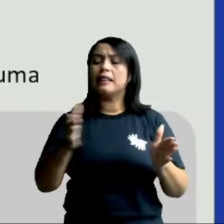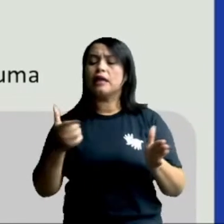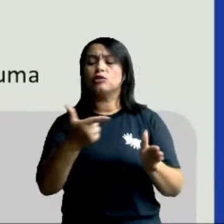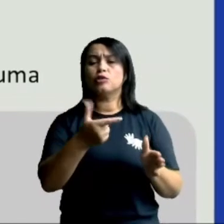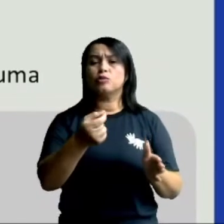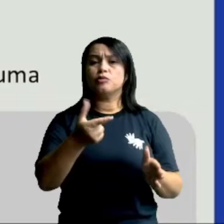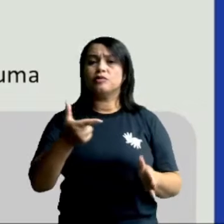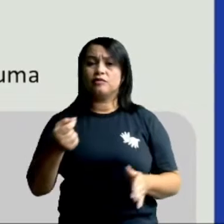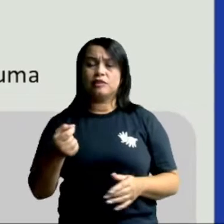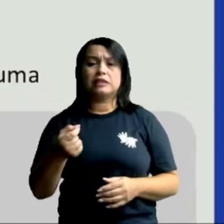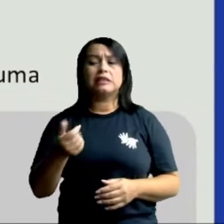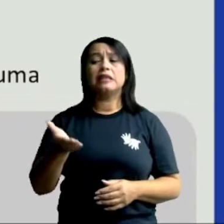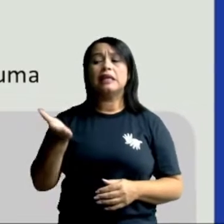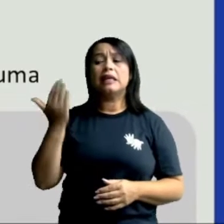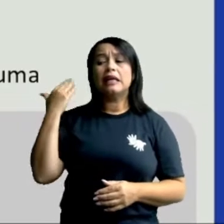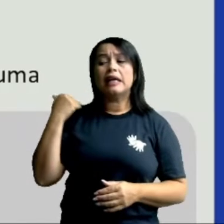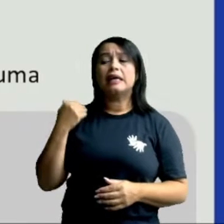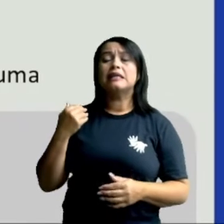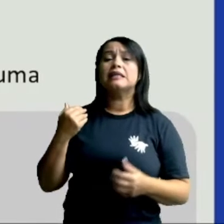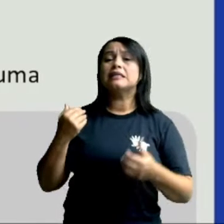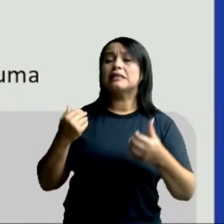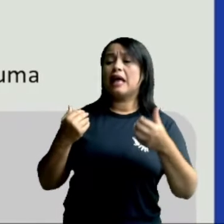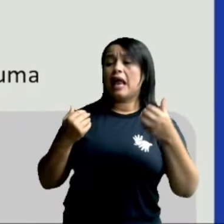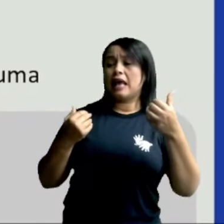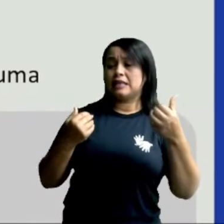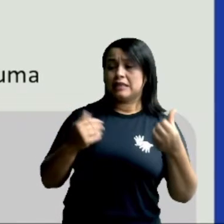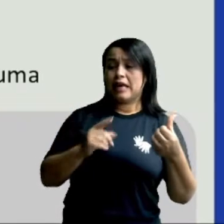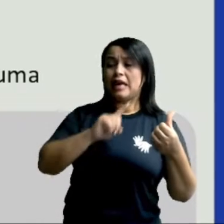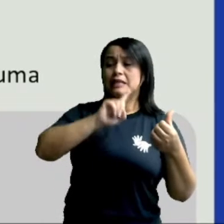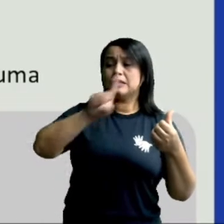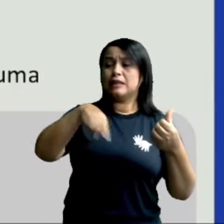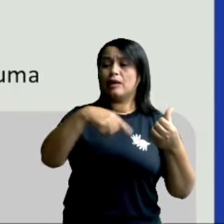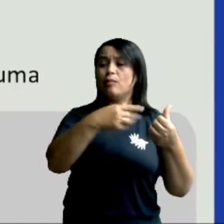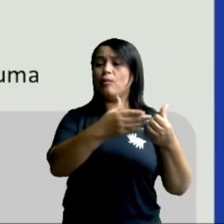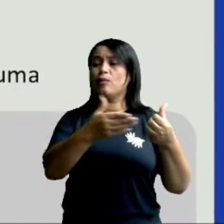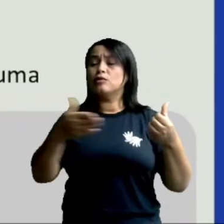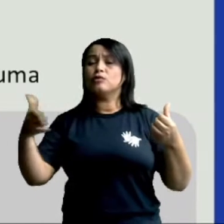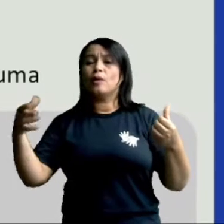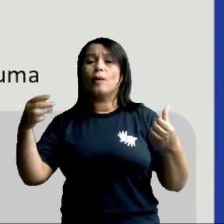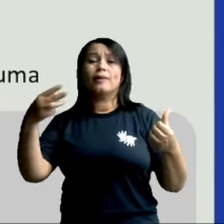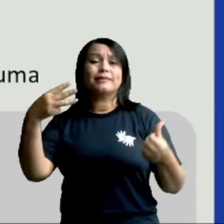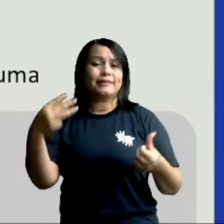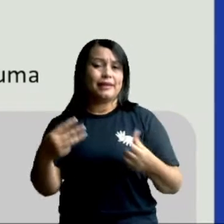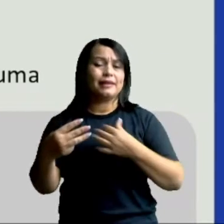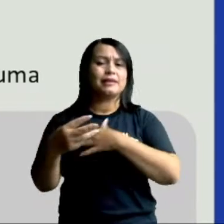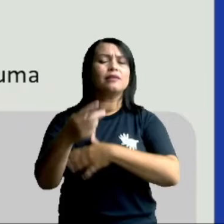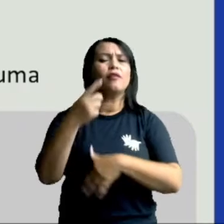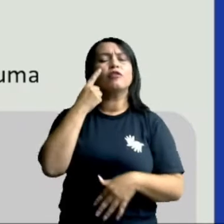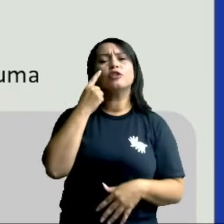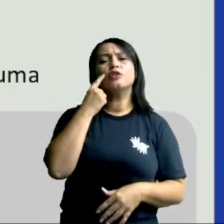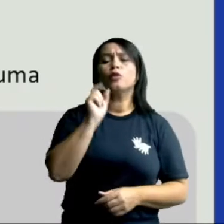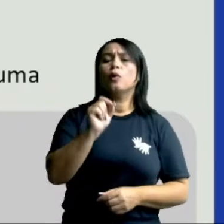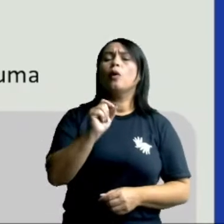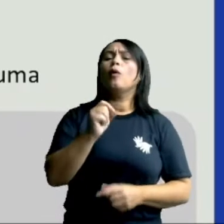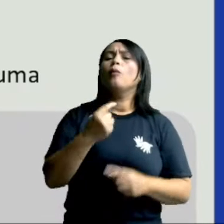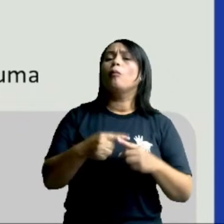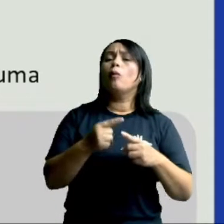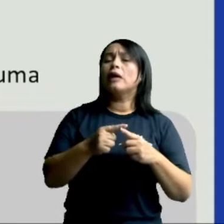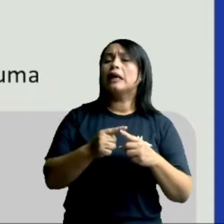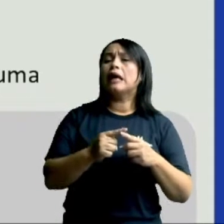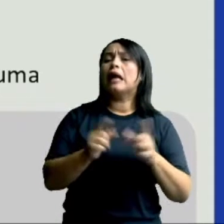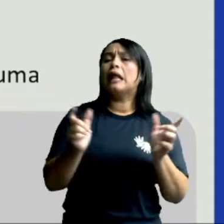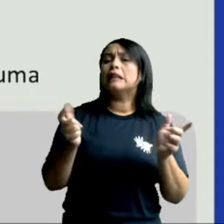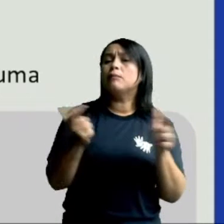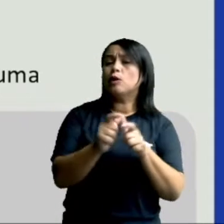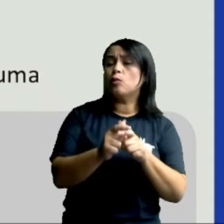e seremos 3, né? Que aí tem a ver com a questão da fecundidade brasileira, né? Que ela despencou.